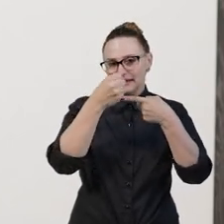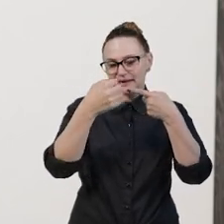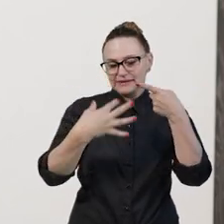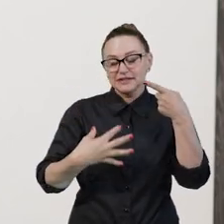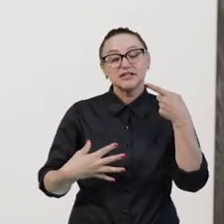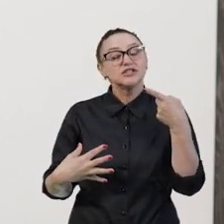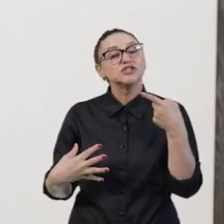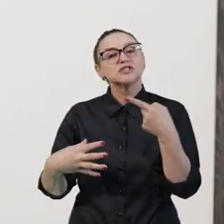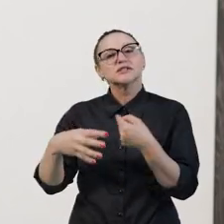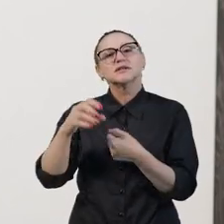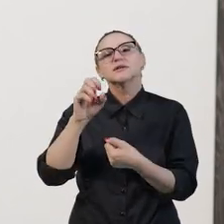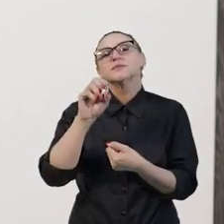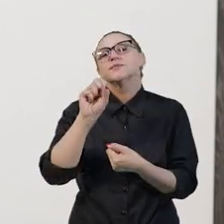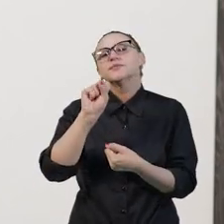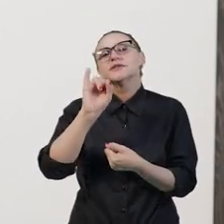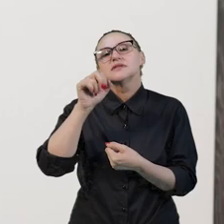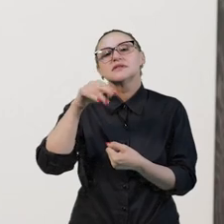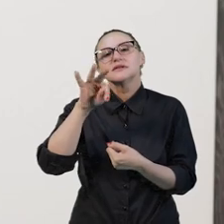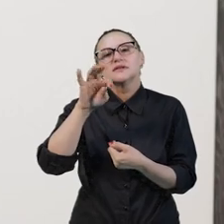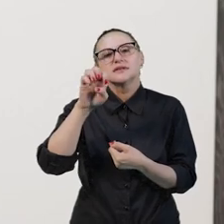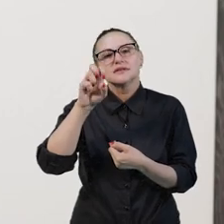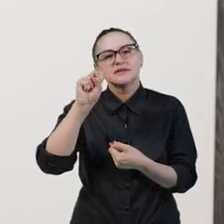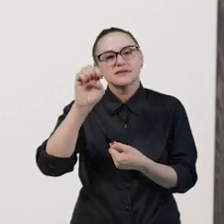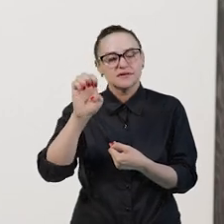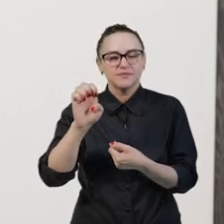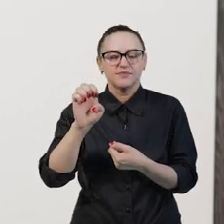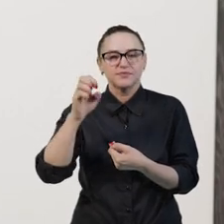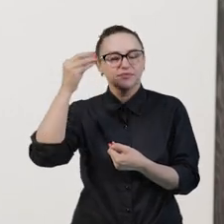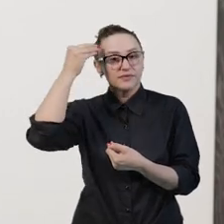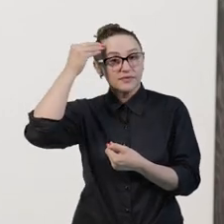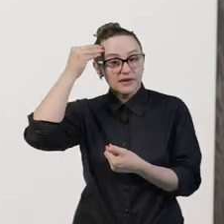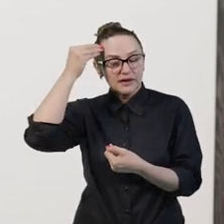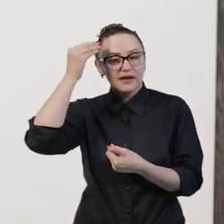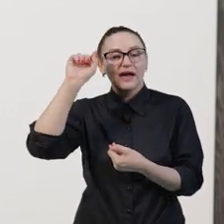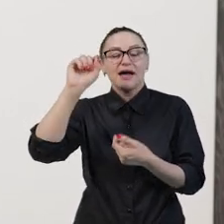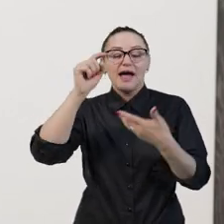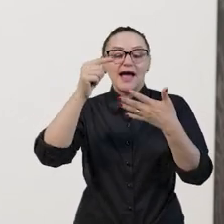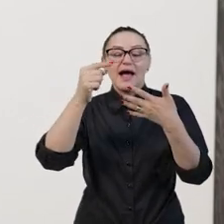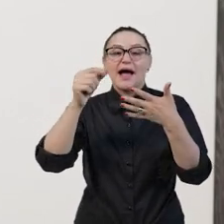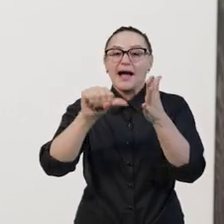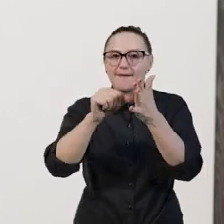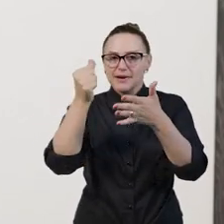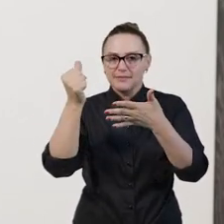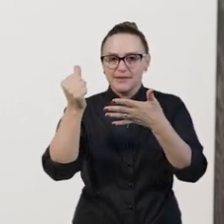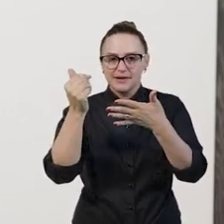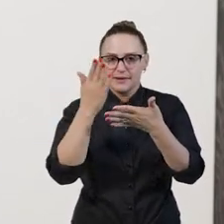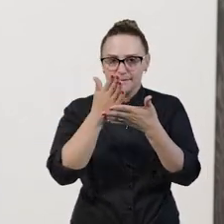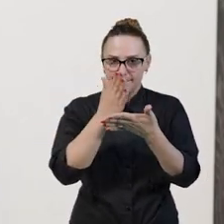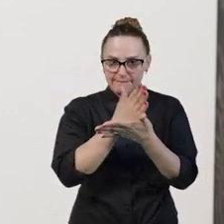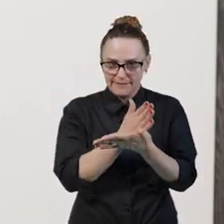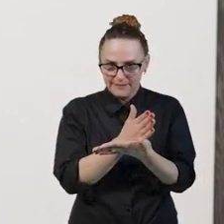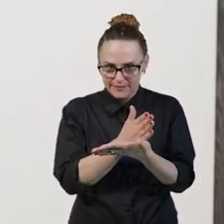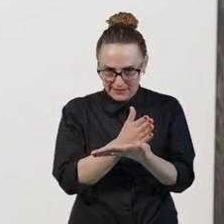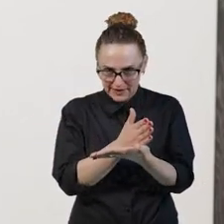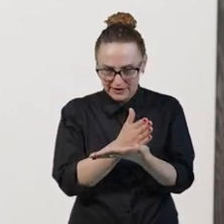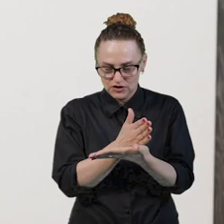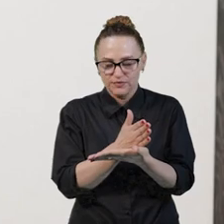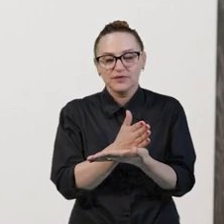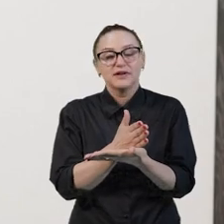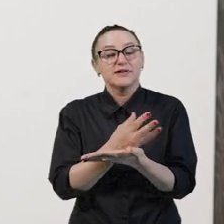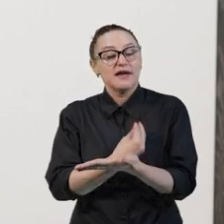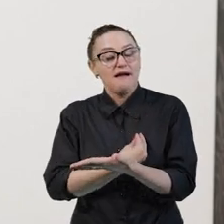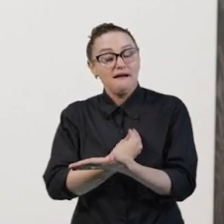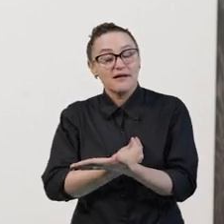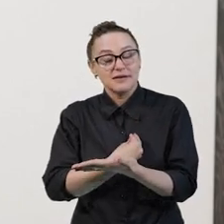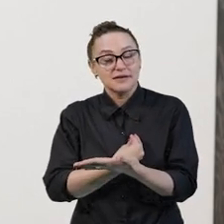divide em duas partes a primeira parte Vocês terão acesso às questões referentes à presença da matemática